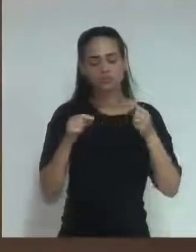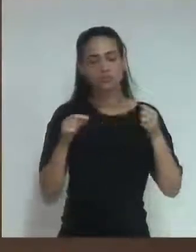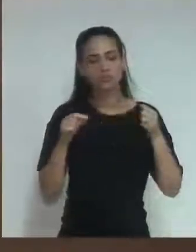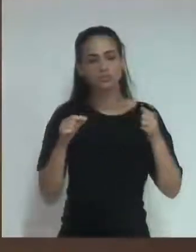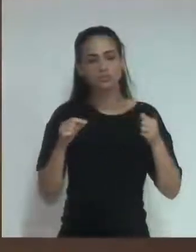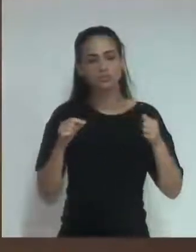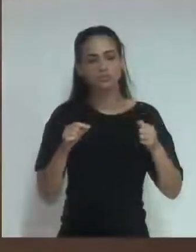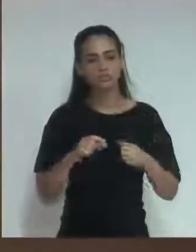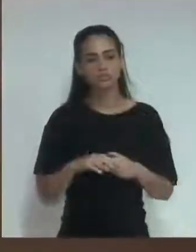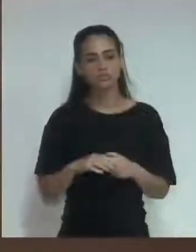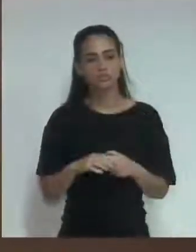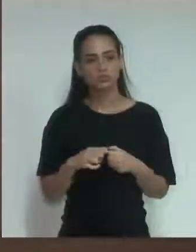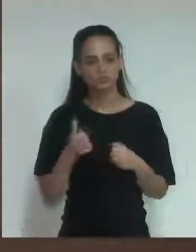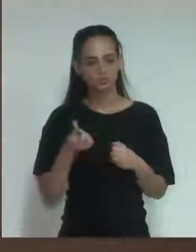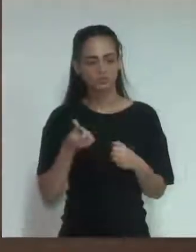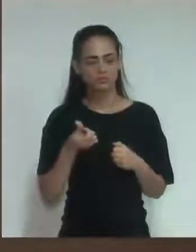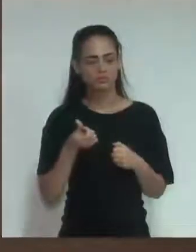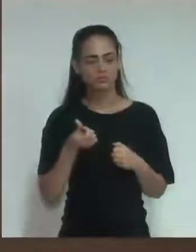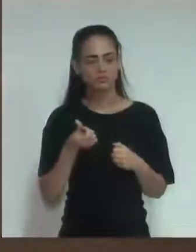6º-A,